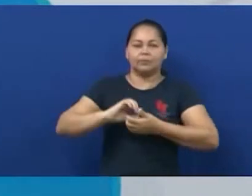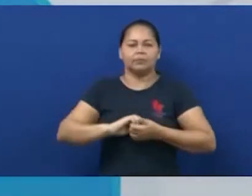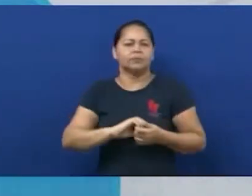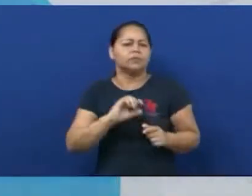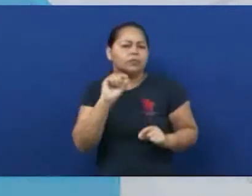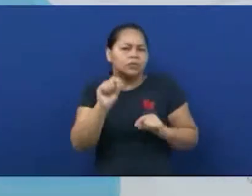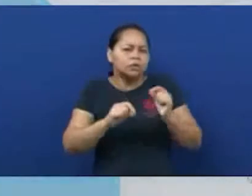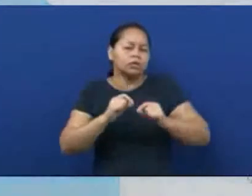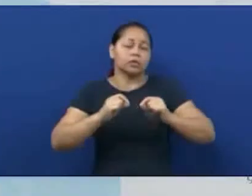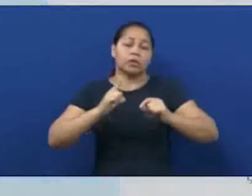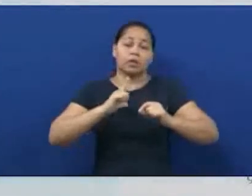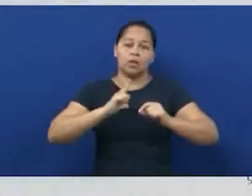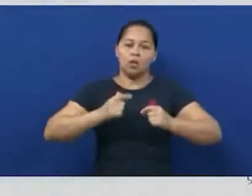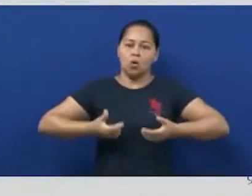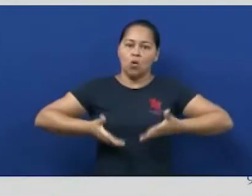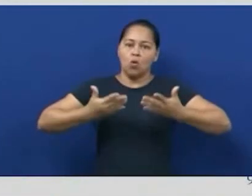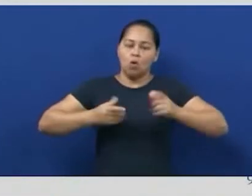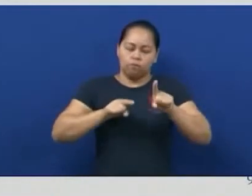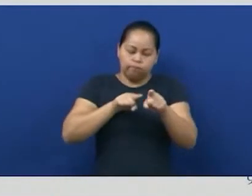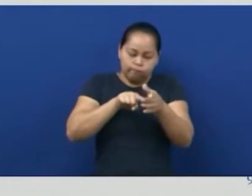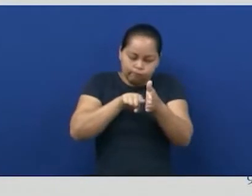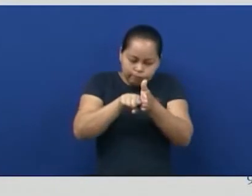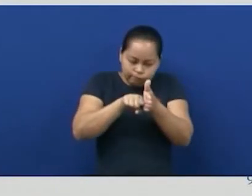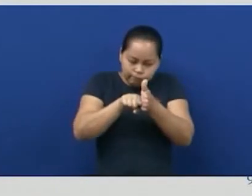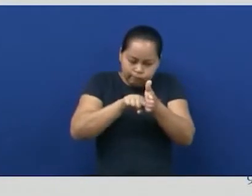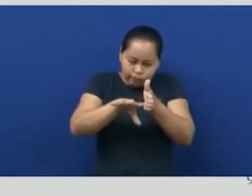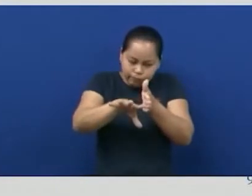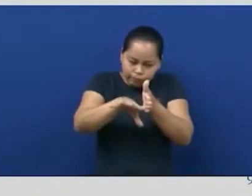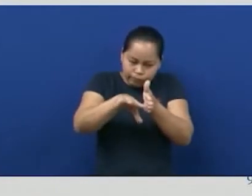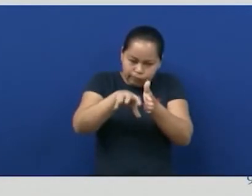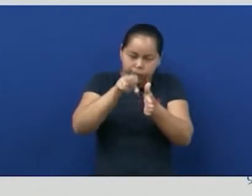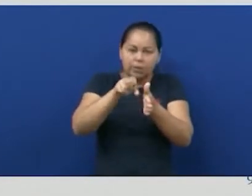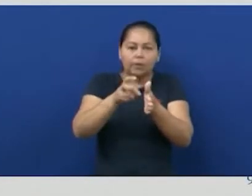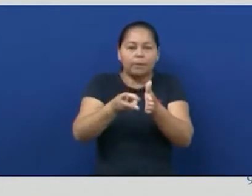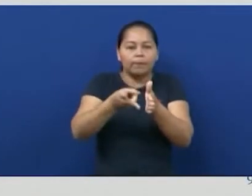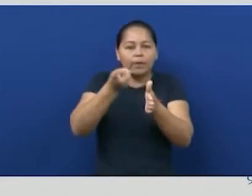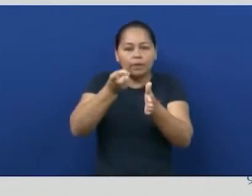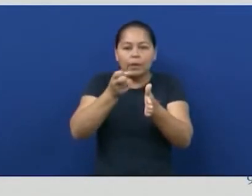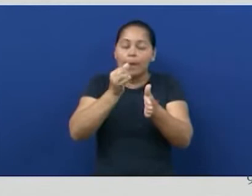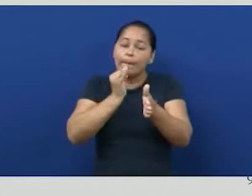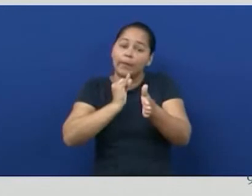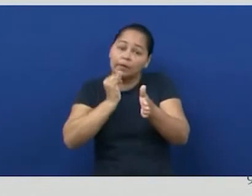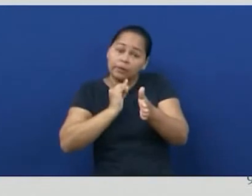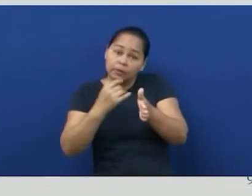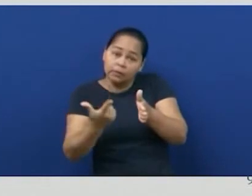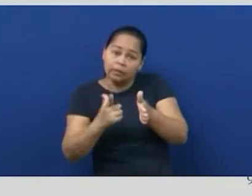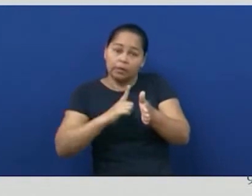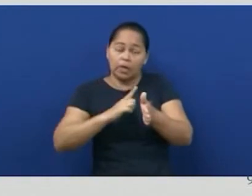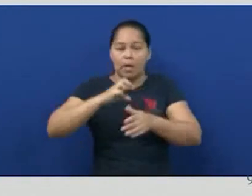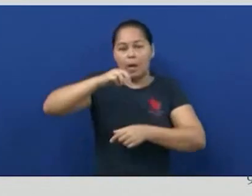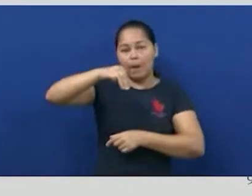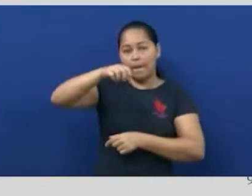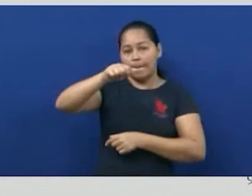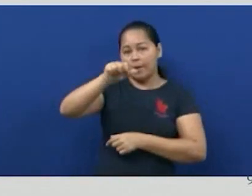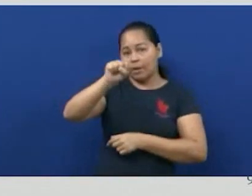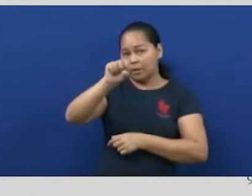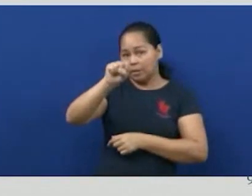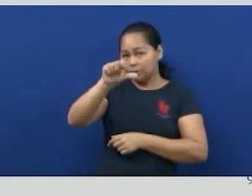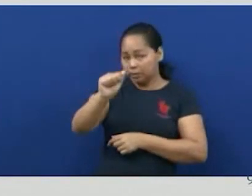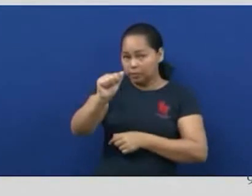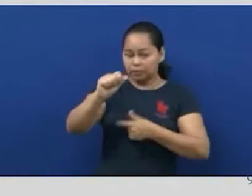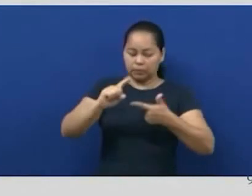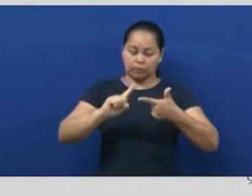a quantidade de calor, que é dada pelo produto entre a massa, o calor